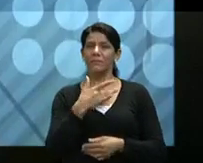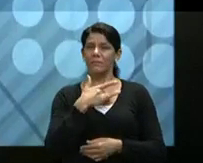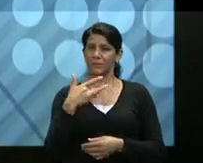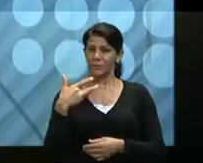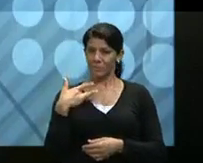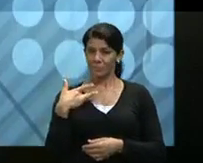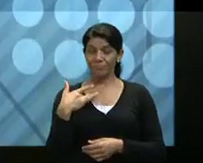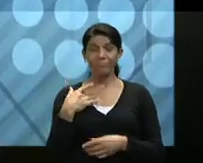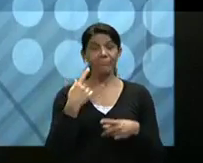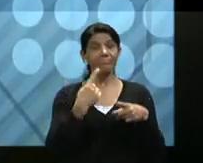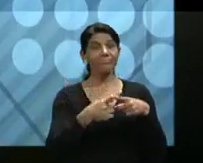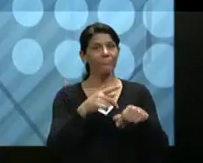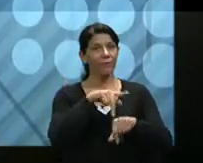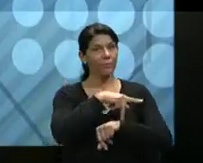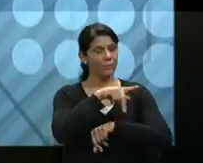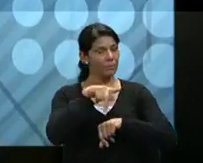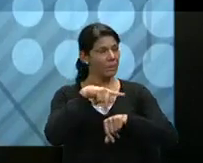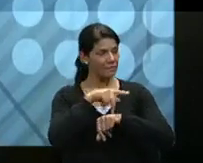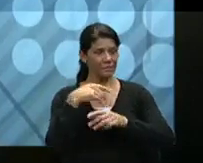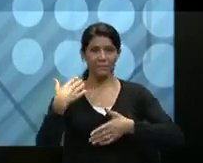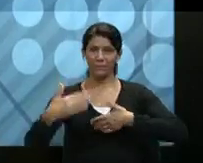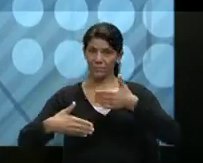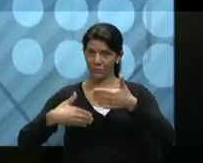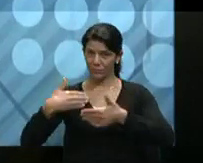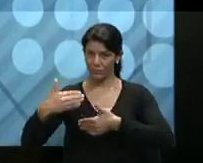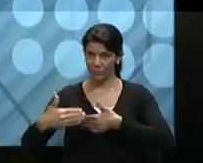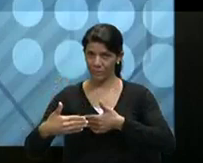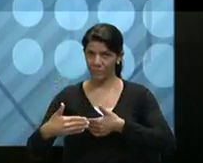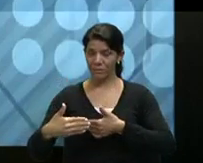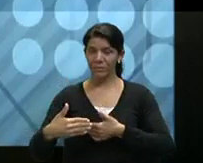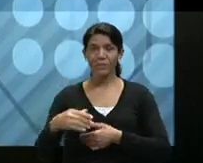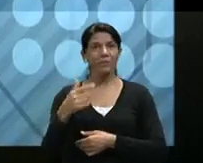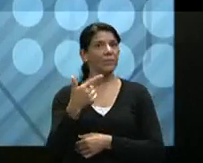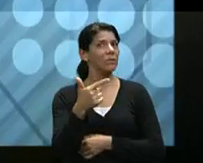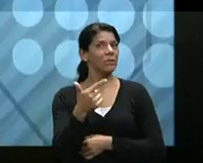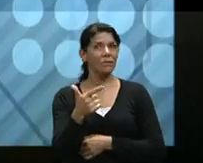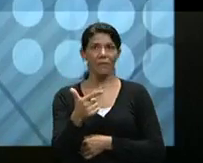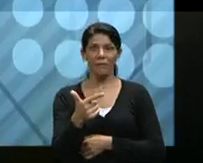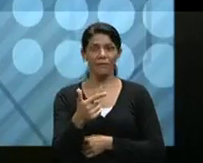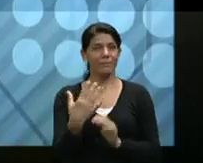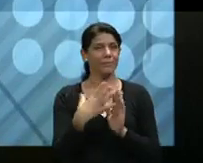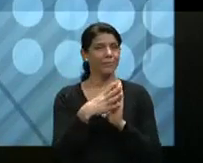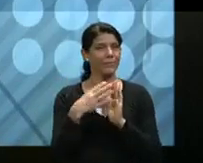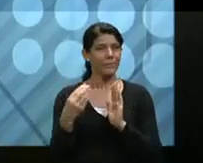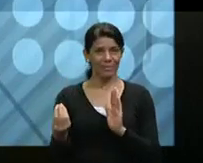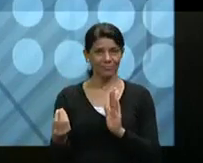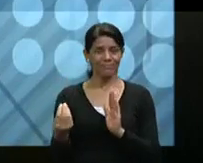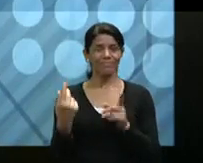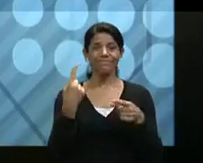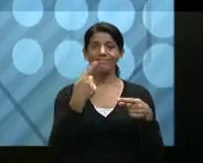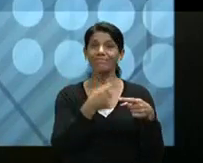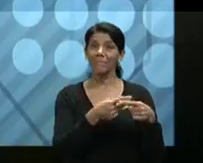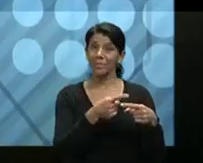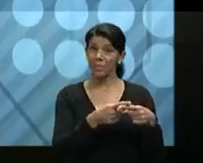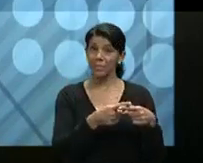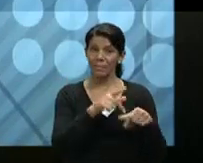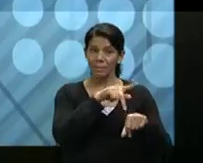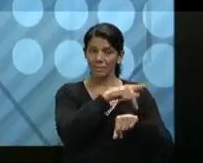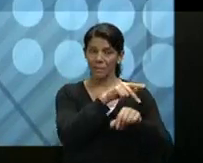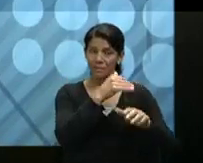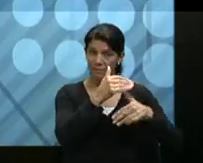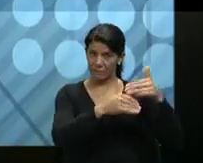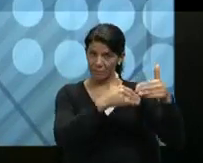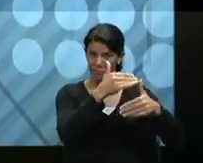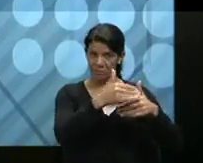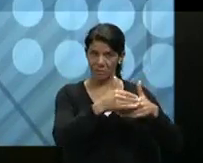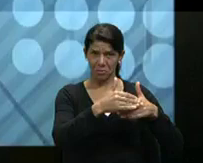saúde. E por que os países desenvolvidos não têm esse modelo? Porque nesses países